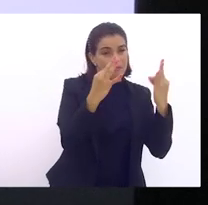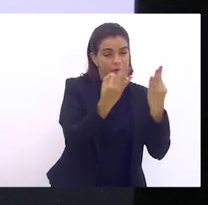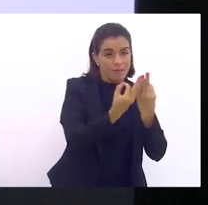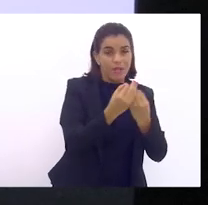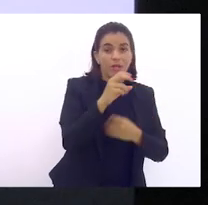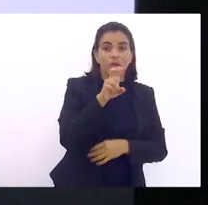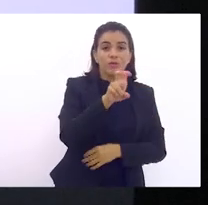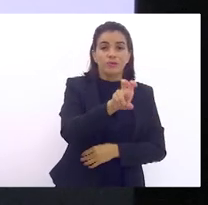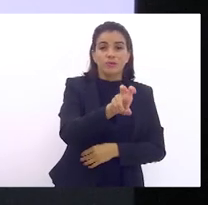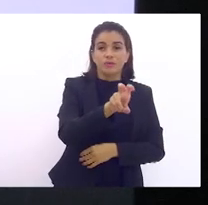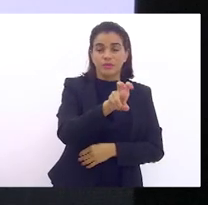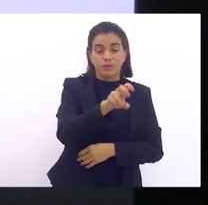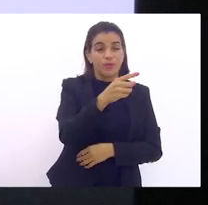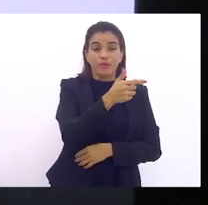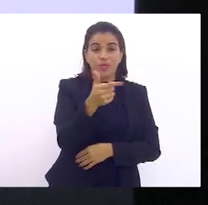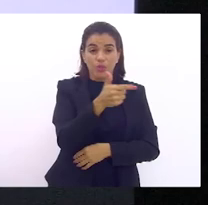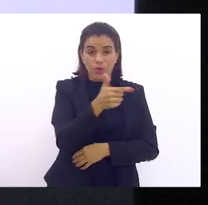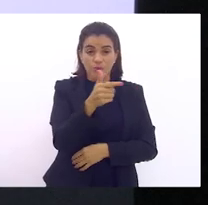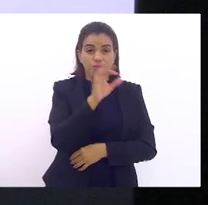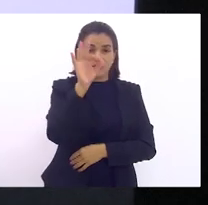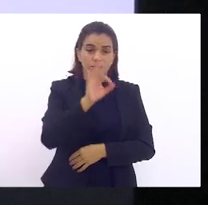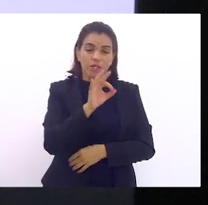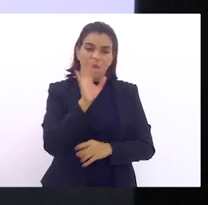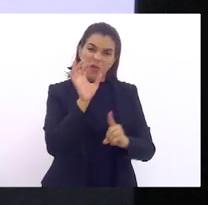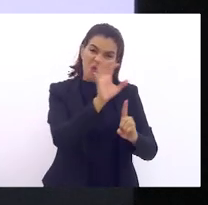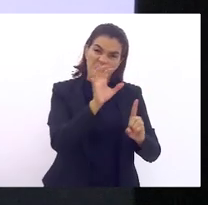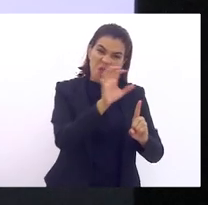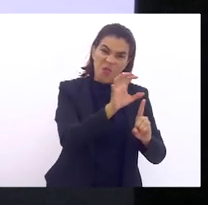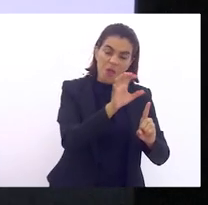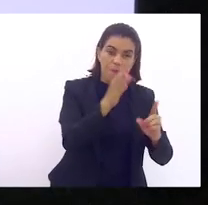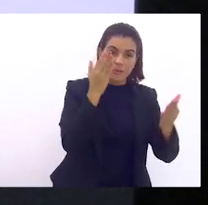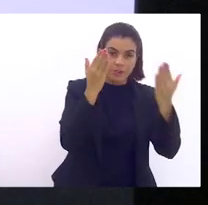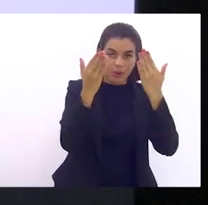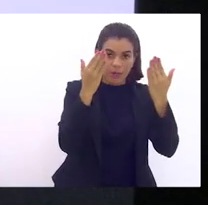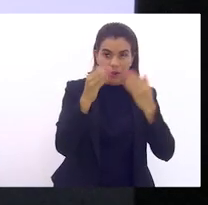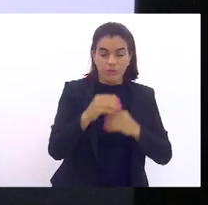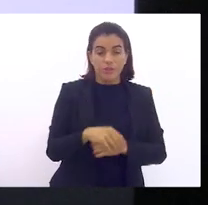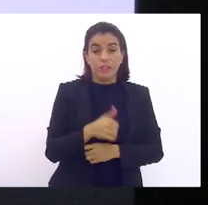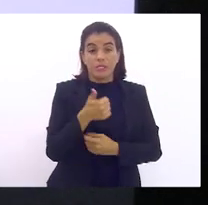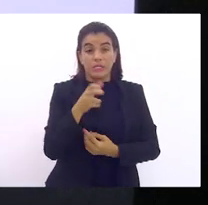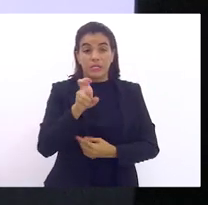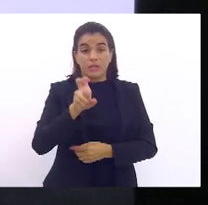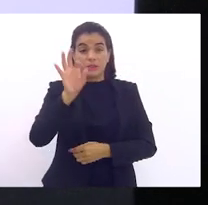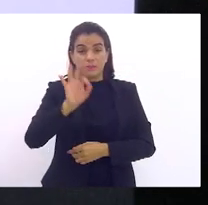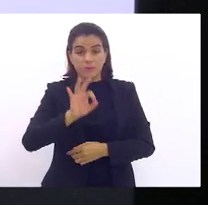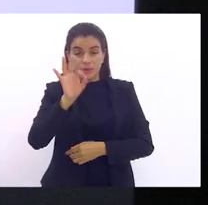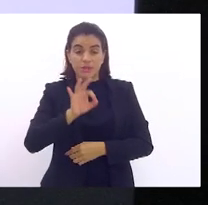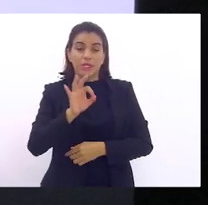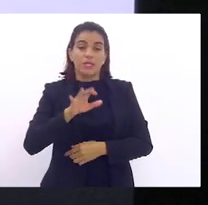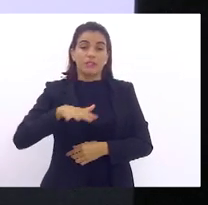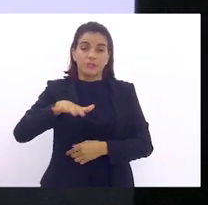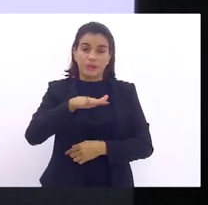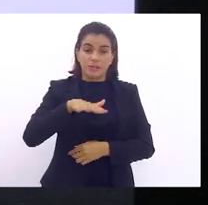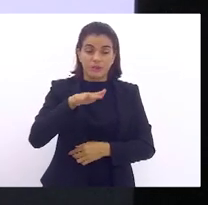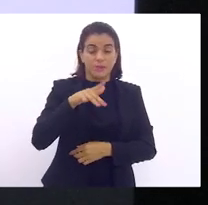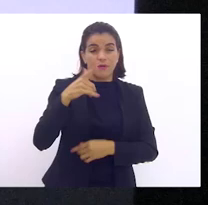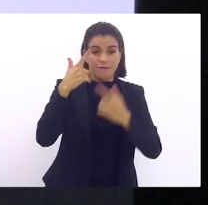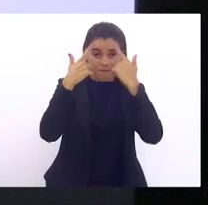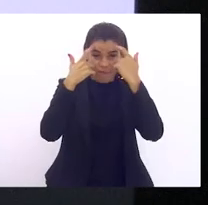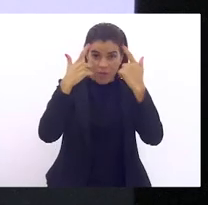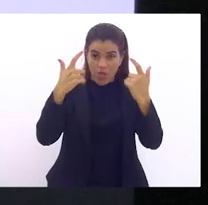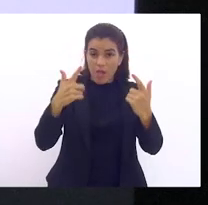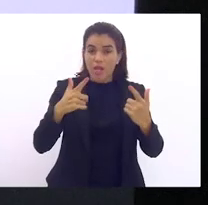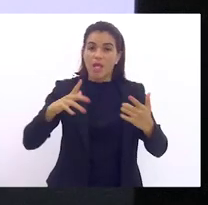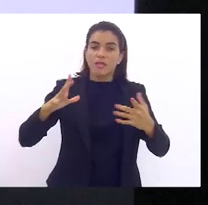22% de violência psicológica 15% eram situações de violência patrimonial e